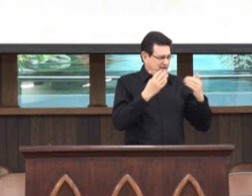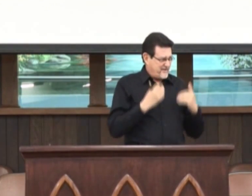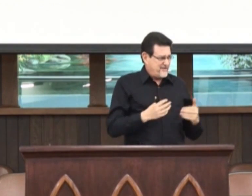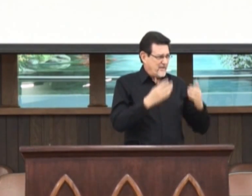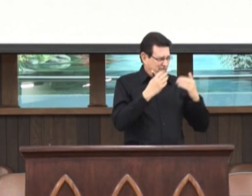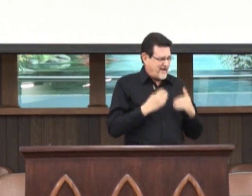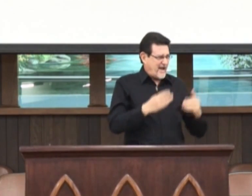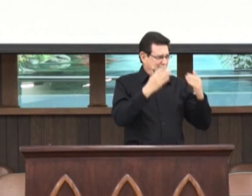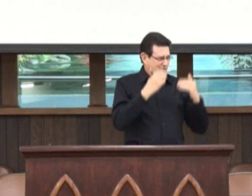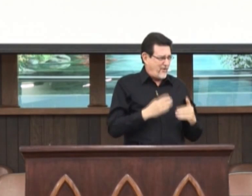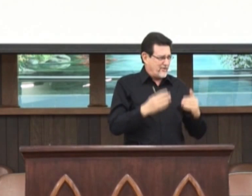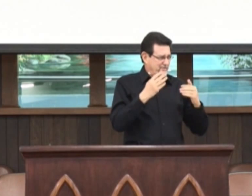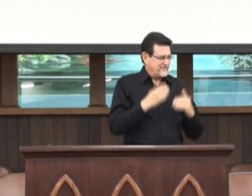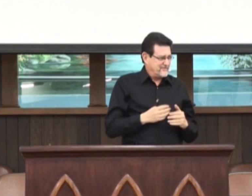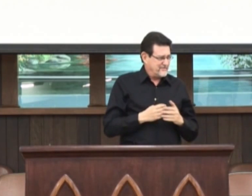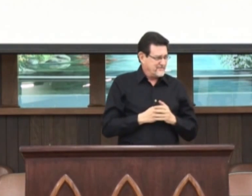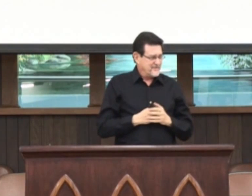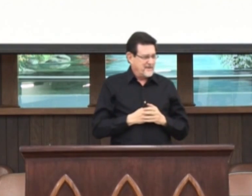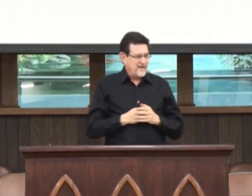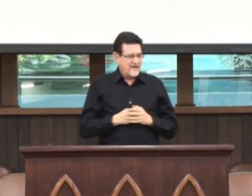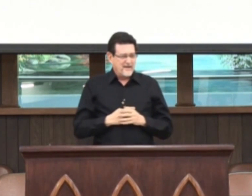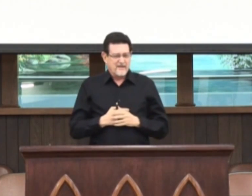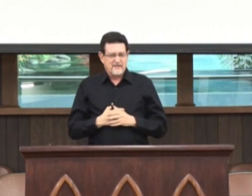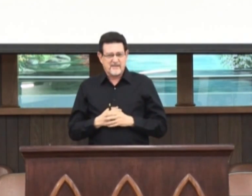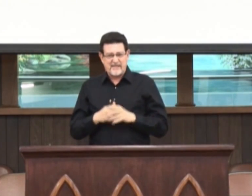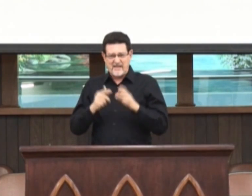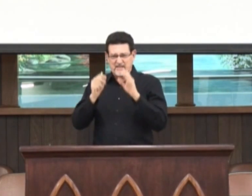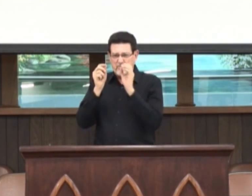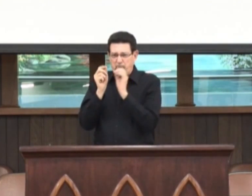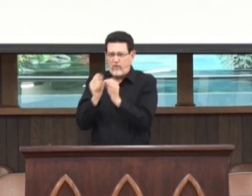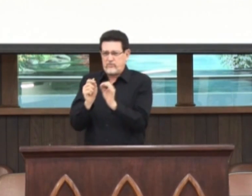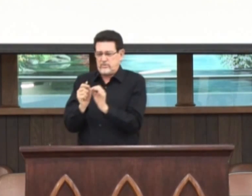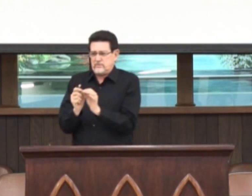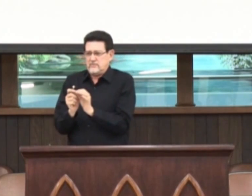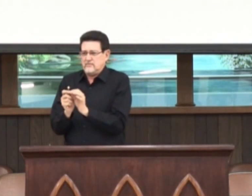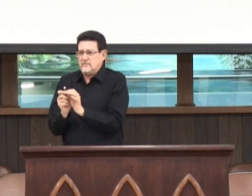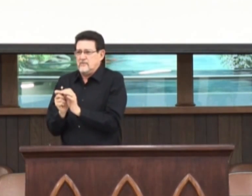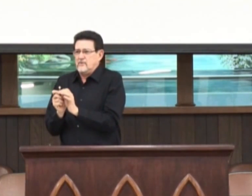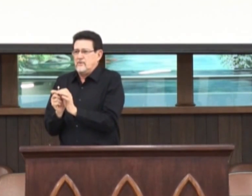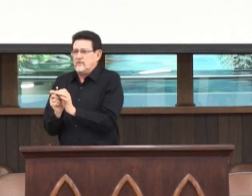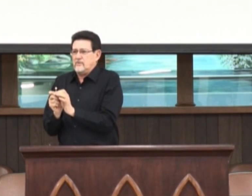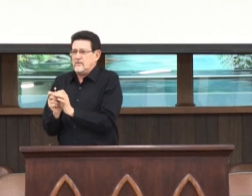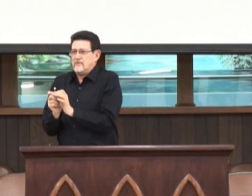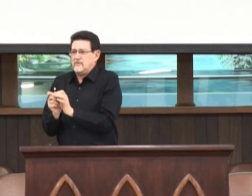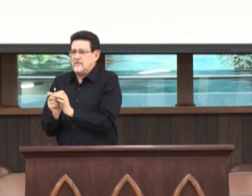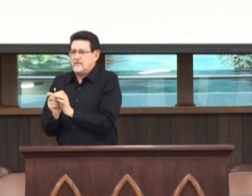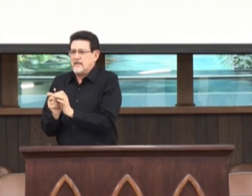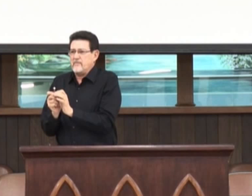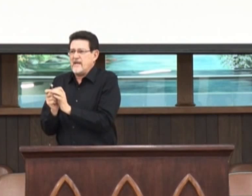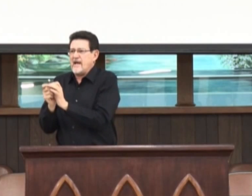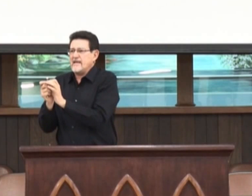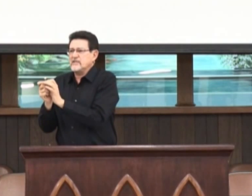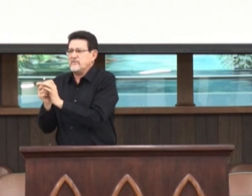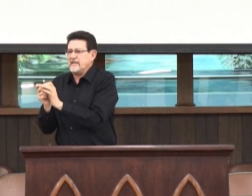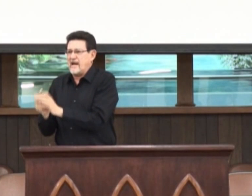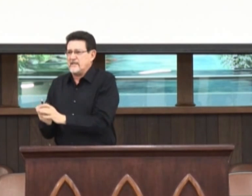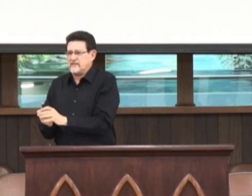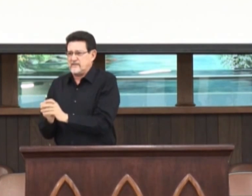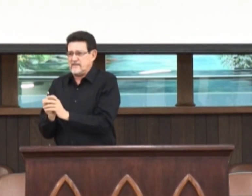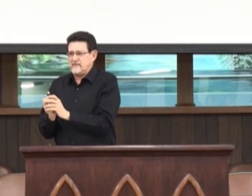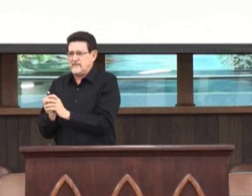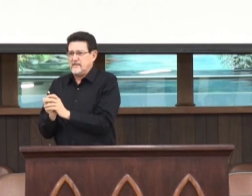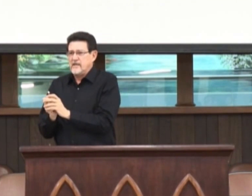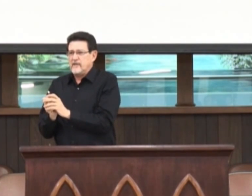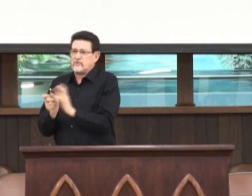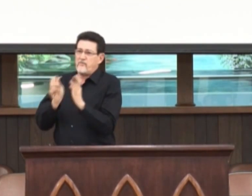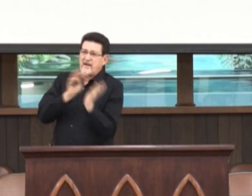cá, vamos ficar aqui no colo. Descanse um pouco. na minha